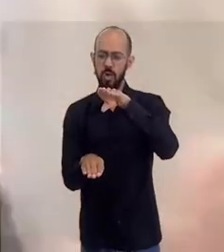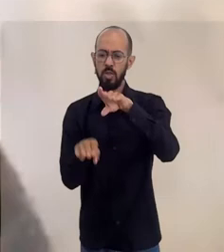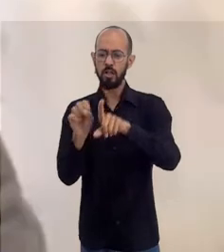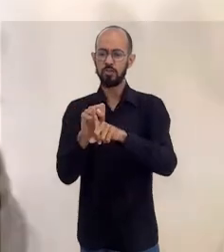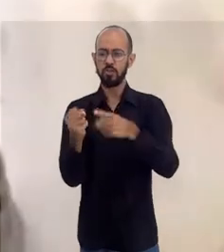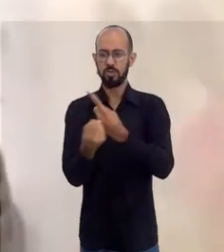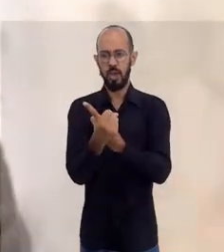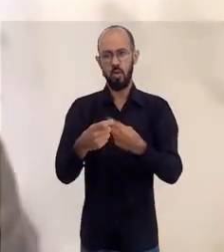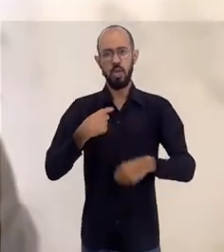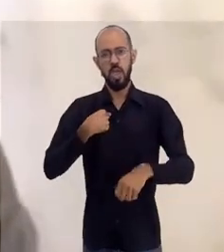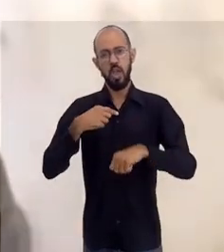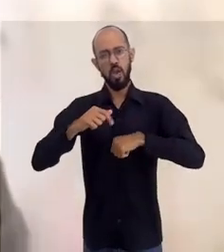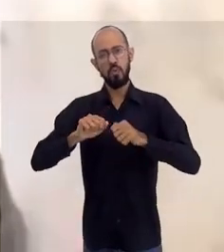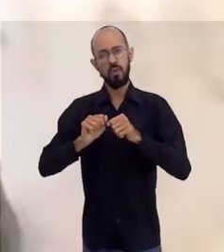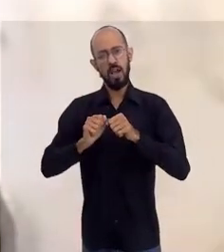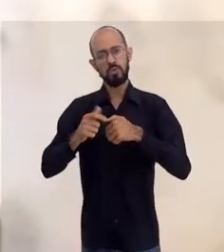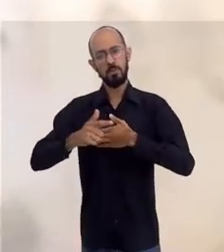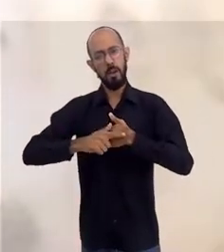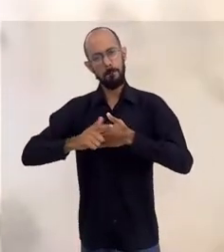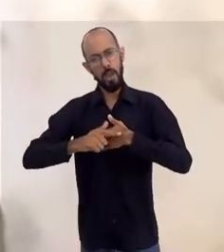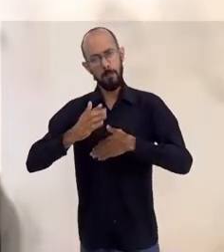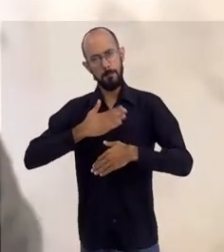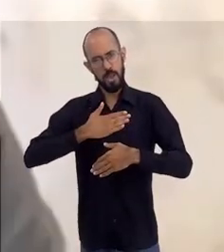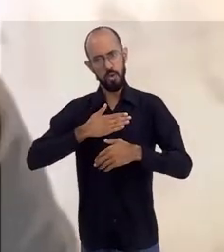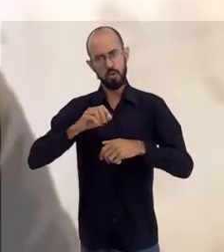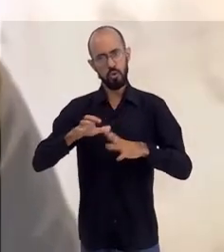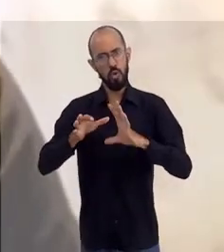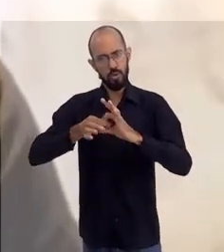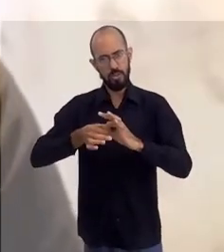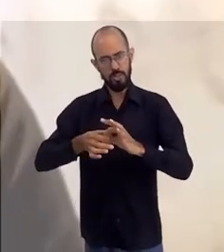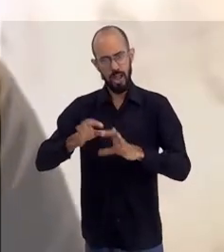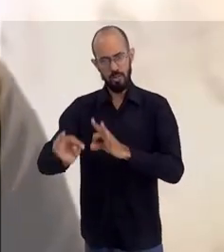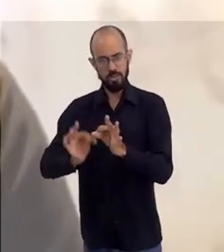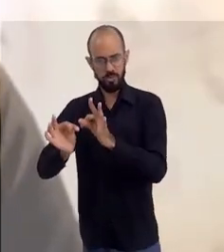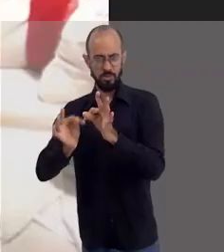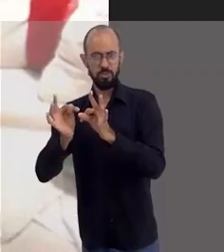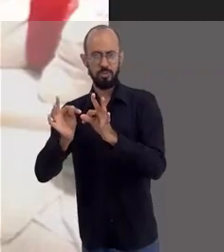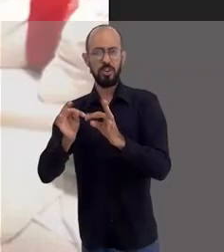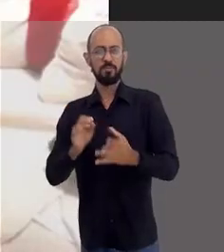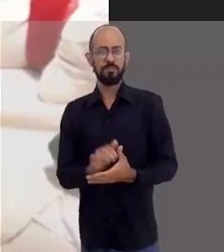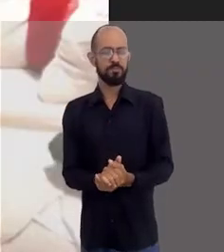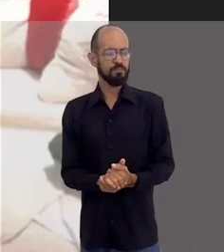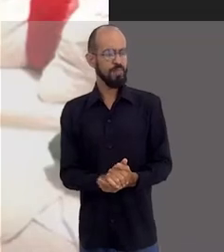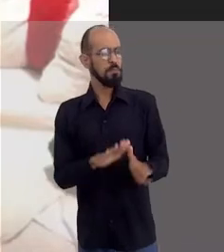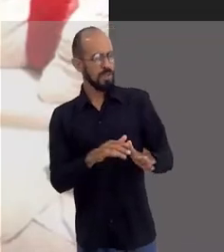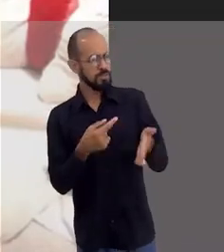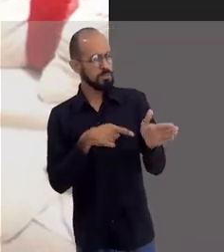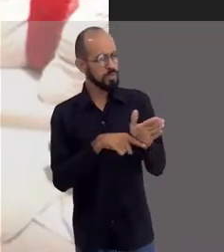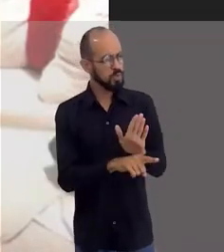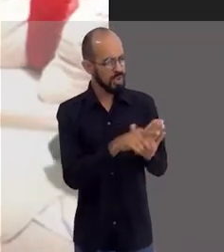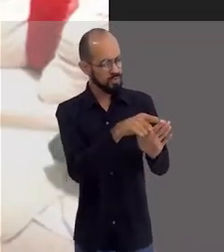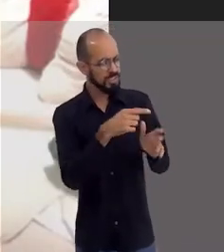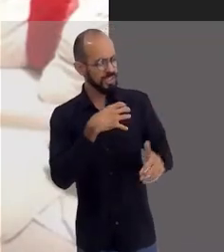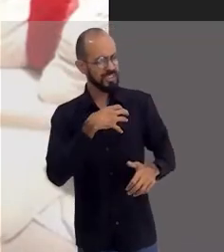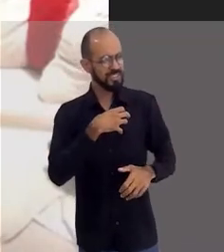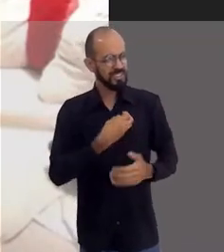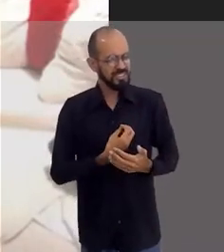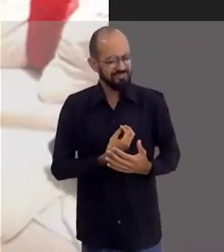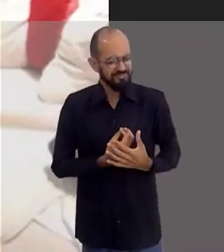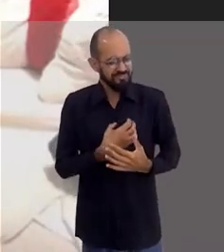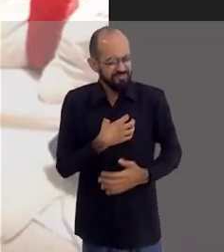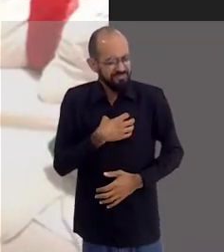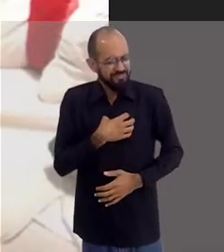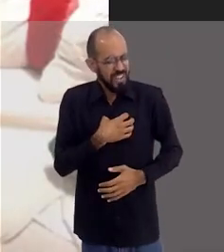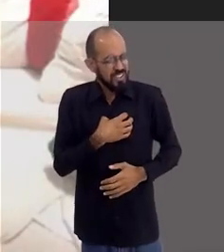de conectar essas pessoas com o uso da tecnologia a causa algum desconforto Com certeza